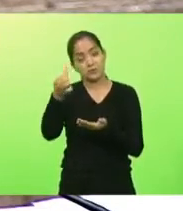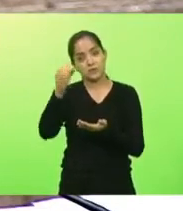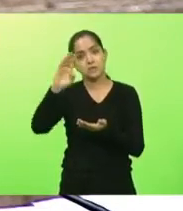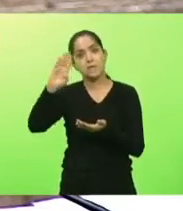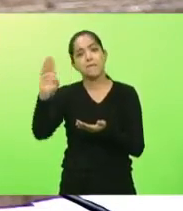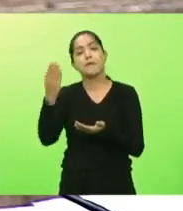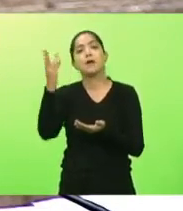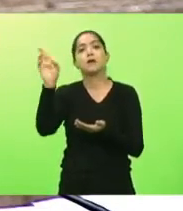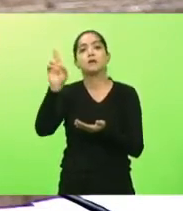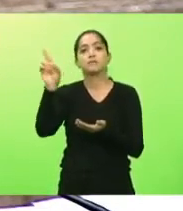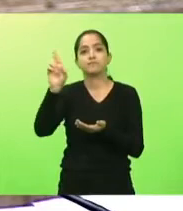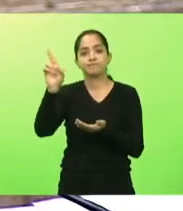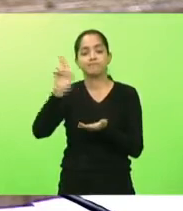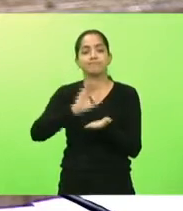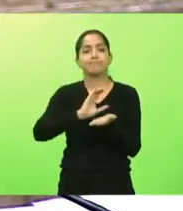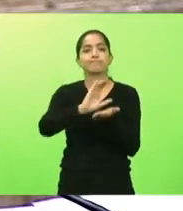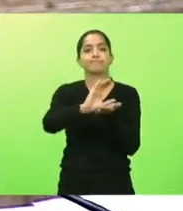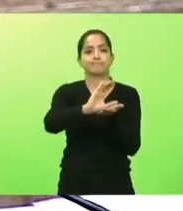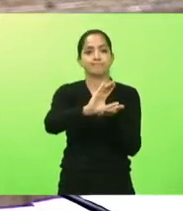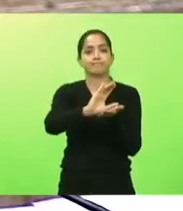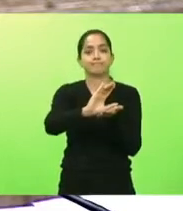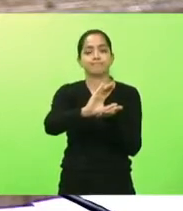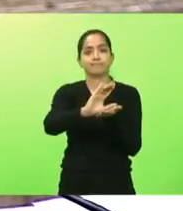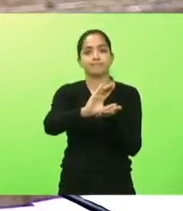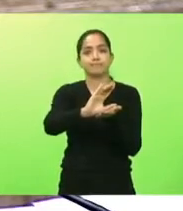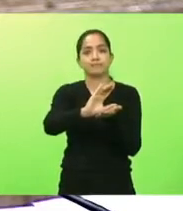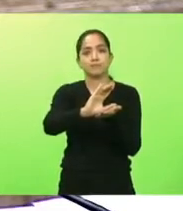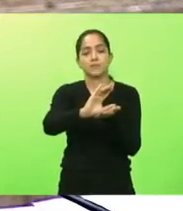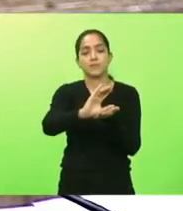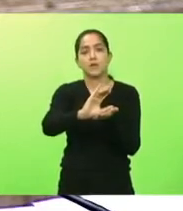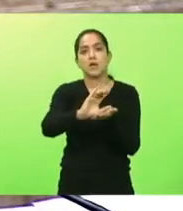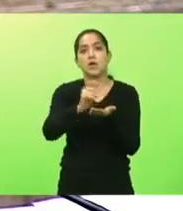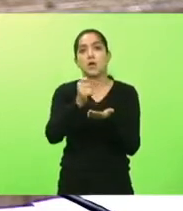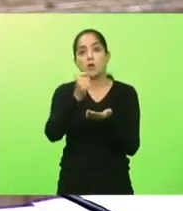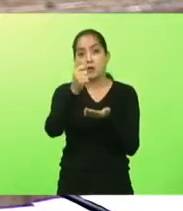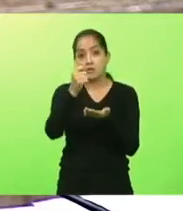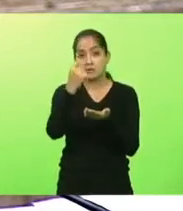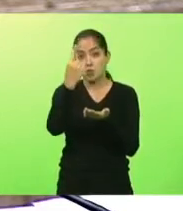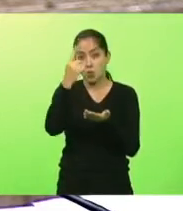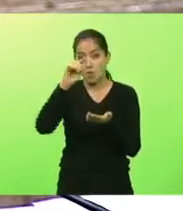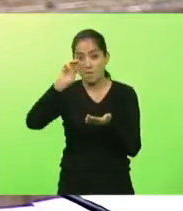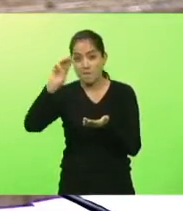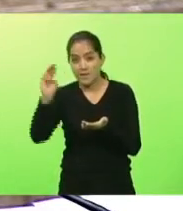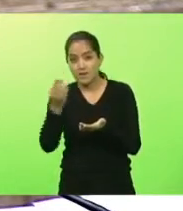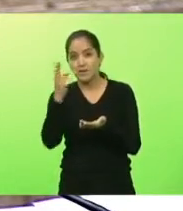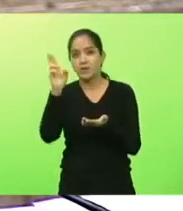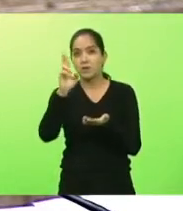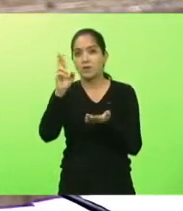1,6 bilhão de reais em dinheiro, quase 1 milhão de testes rápidos,